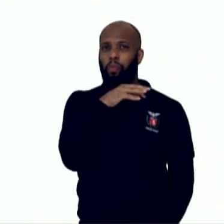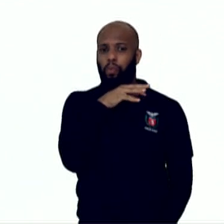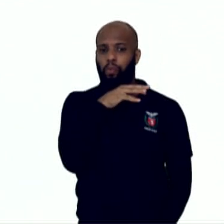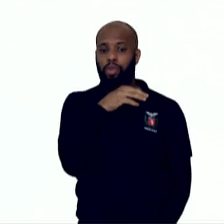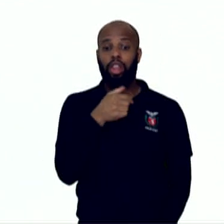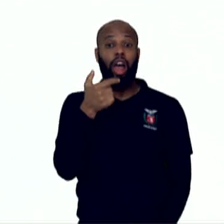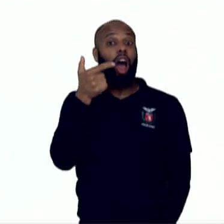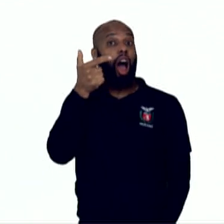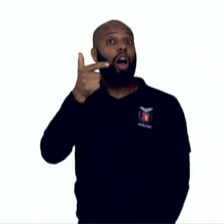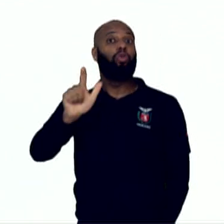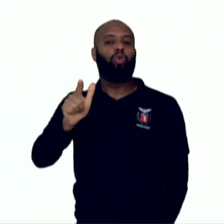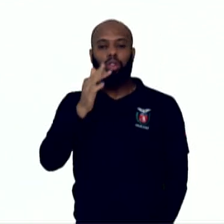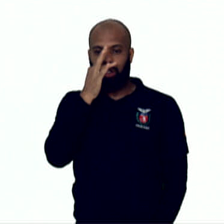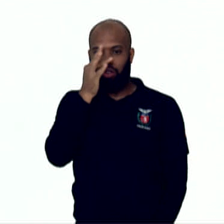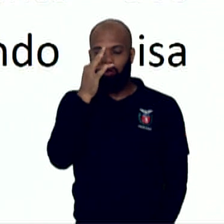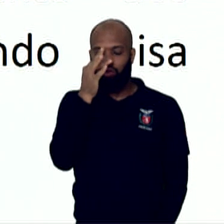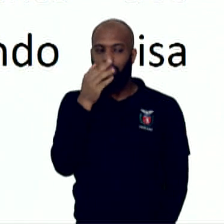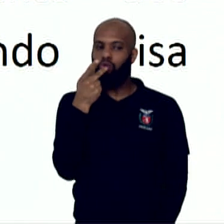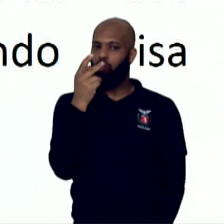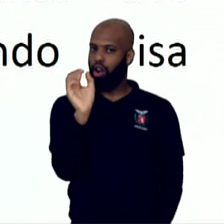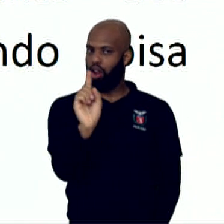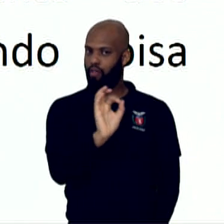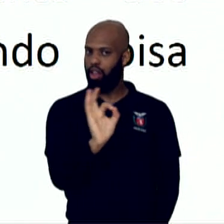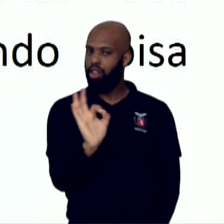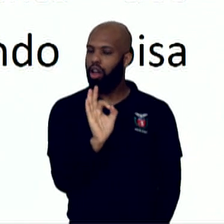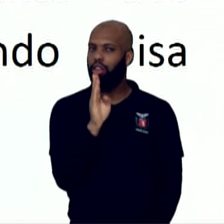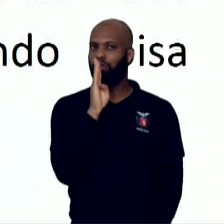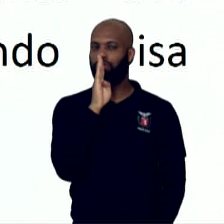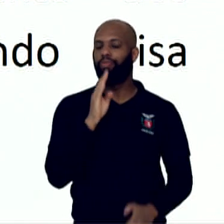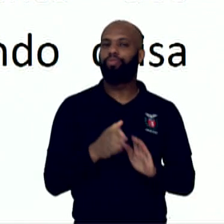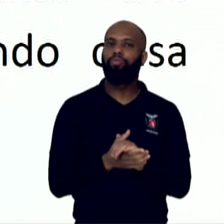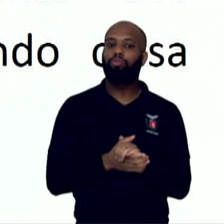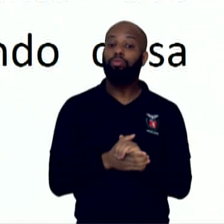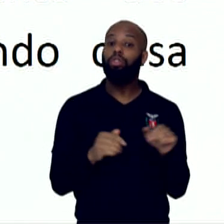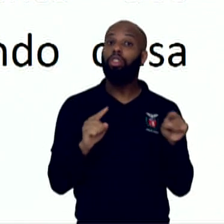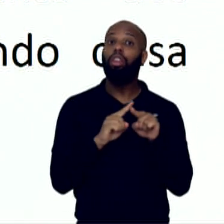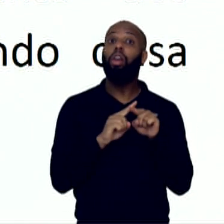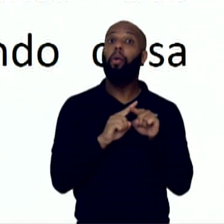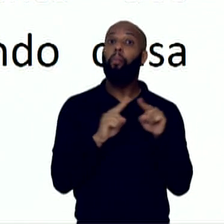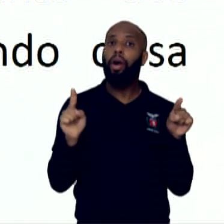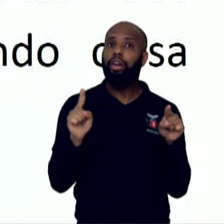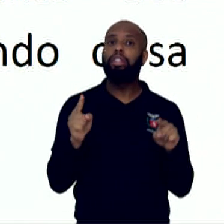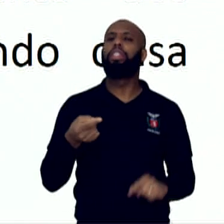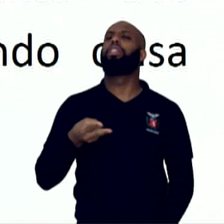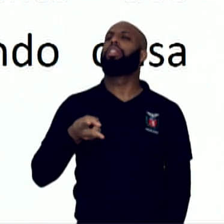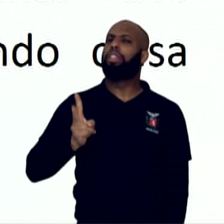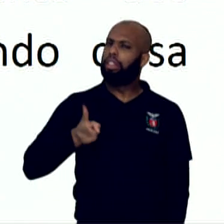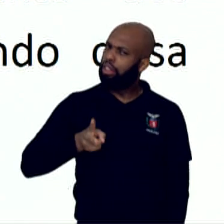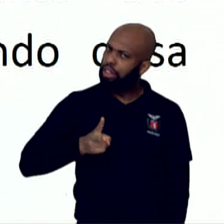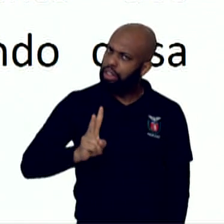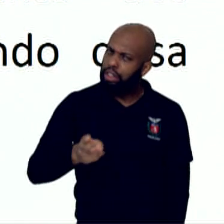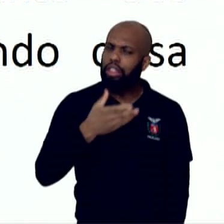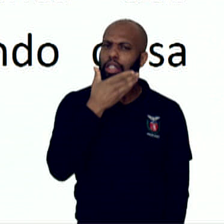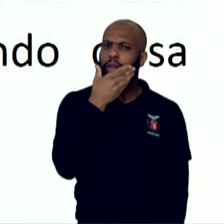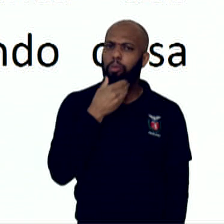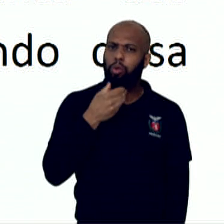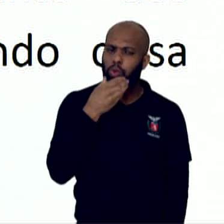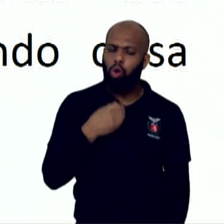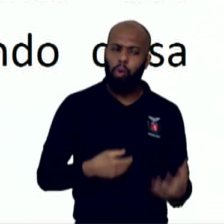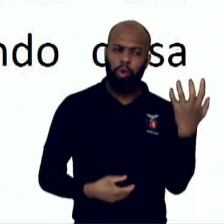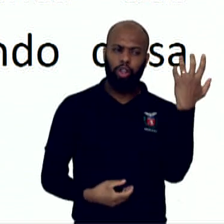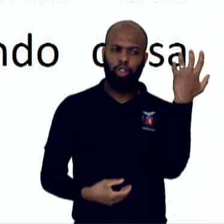que as outras flores não comentavam. Nunca, entretanto, o jardineiro deixou de regar o pé